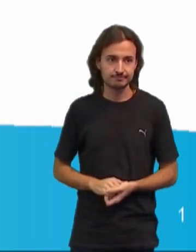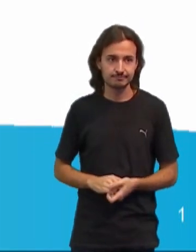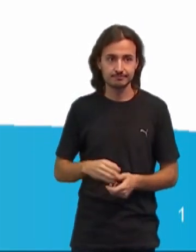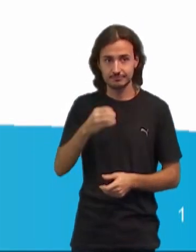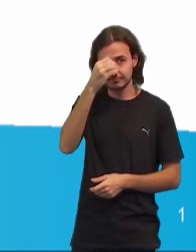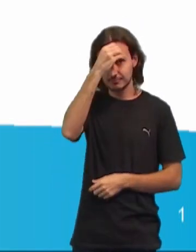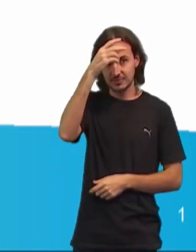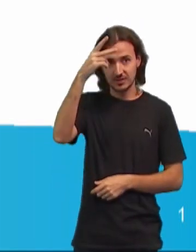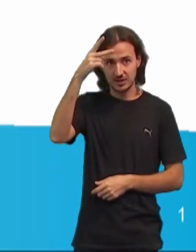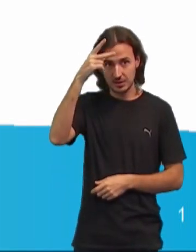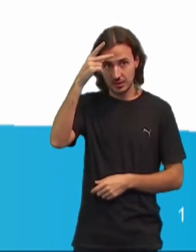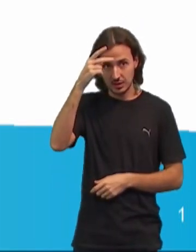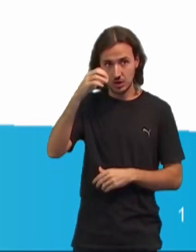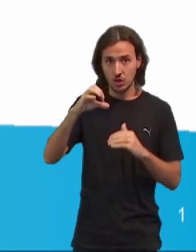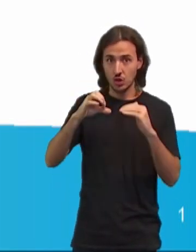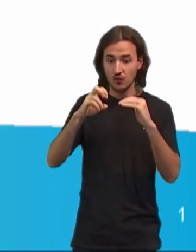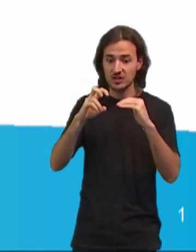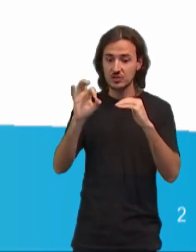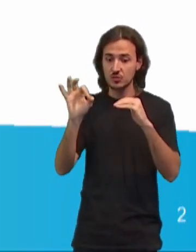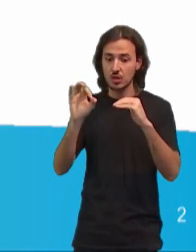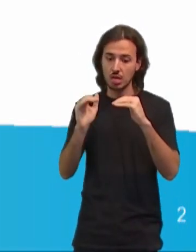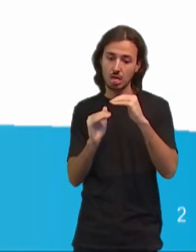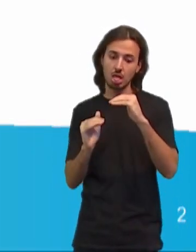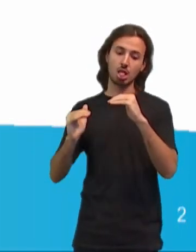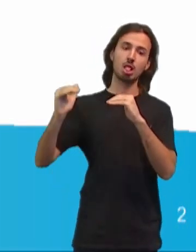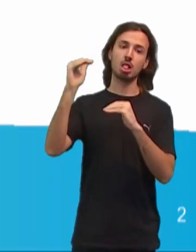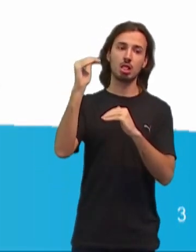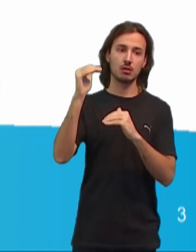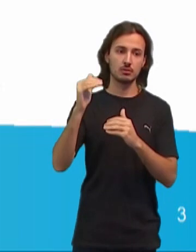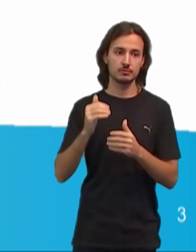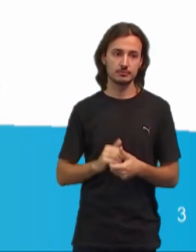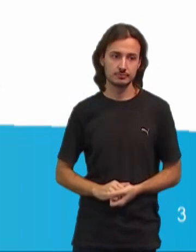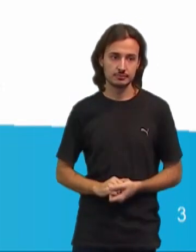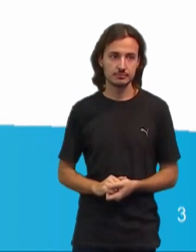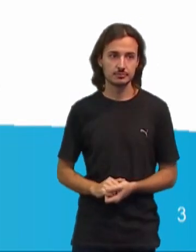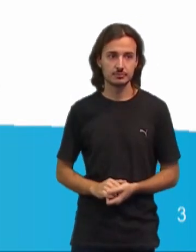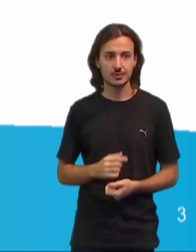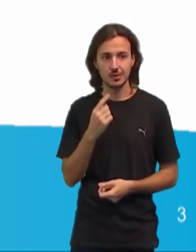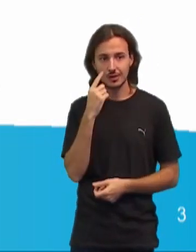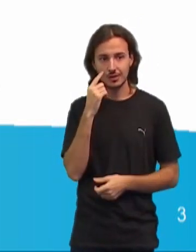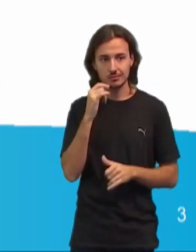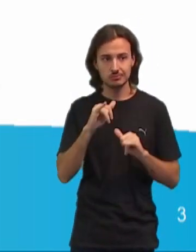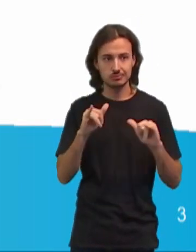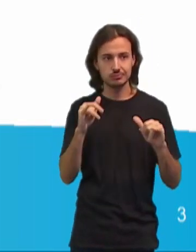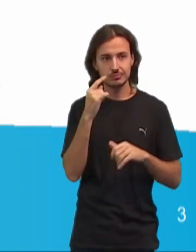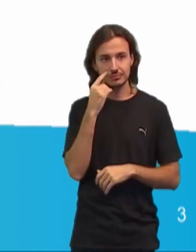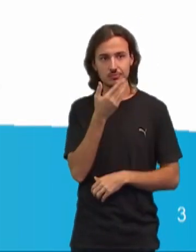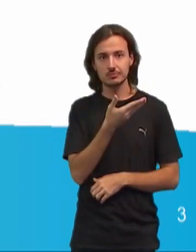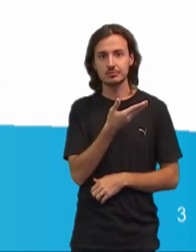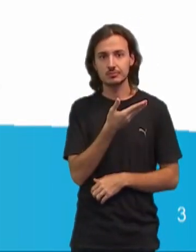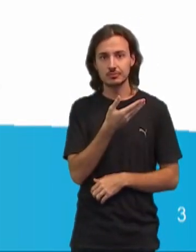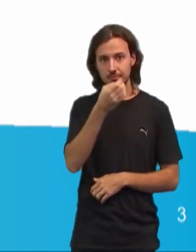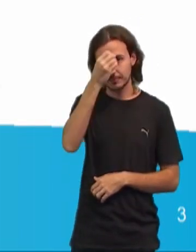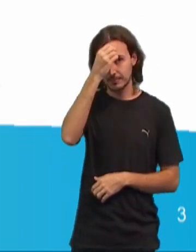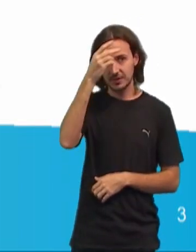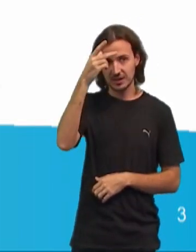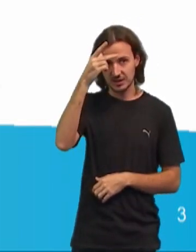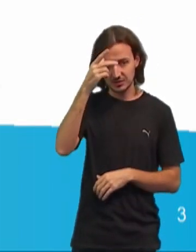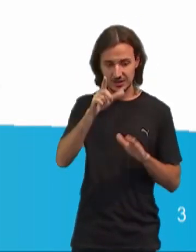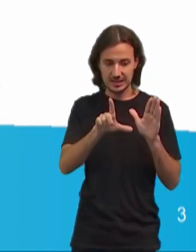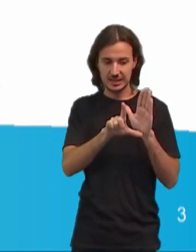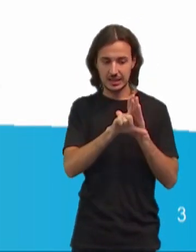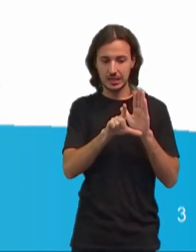Prefeitura ultrapassa tal. Esse aí, passa por favor a outra página. É o jornal O Farol. Prefeitura ultrapassa o limite legal de despesas